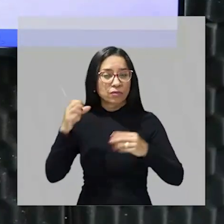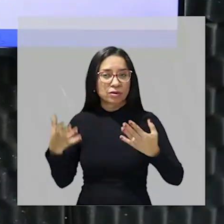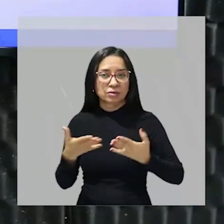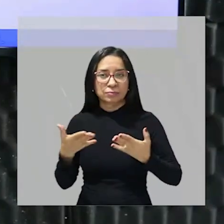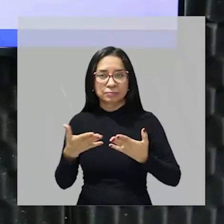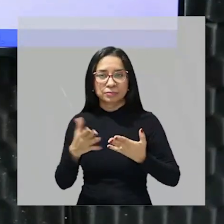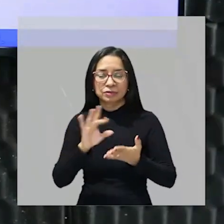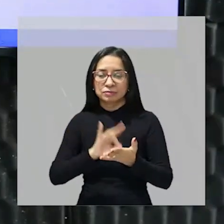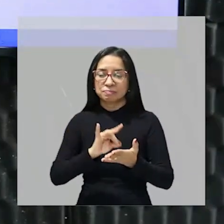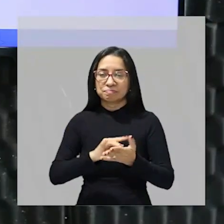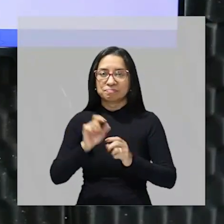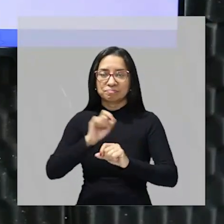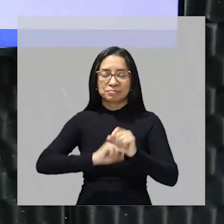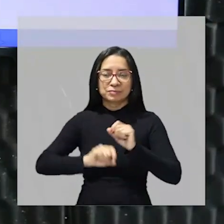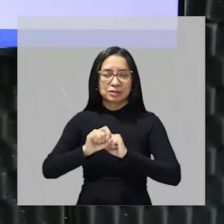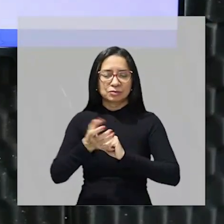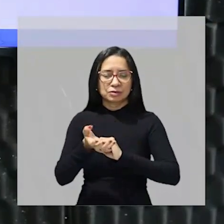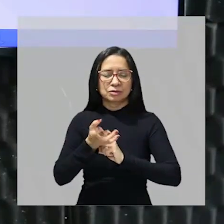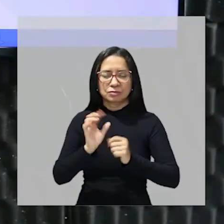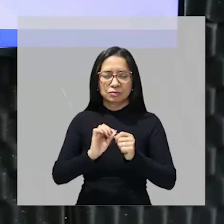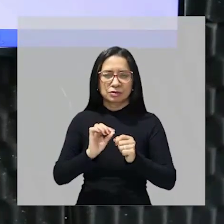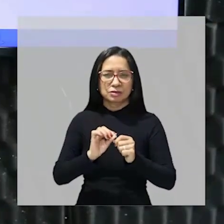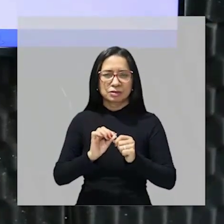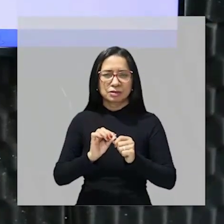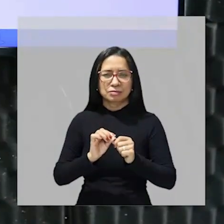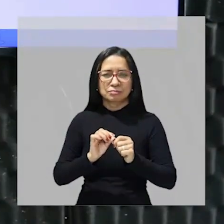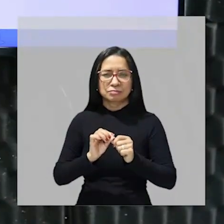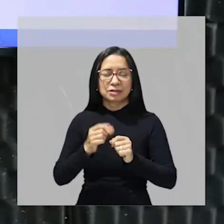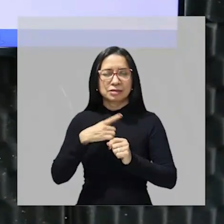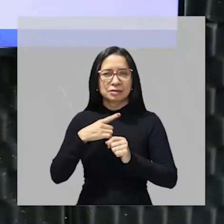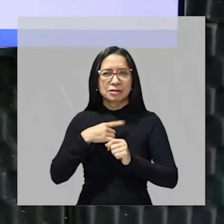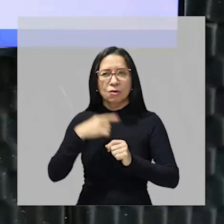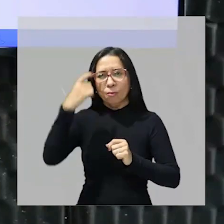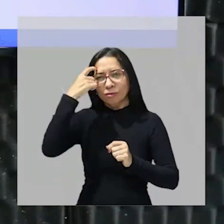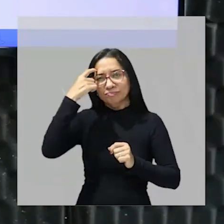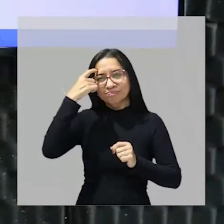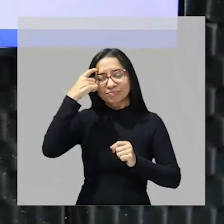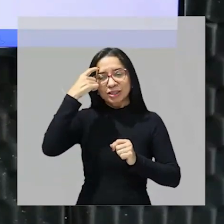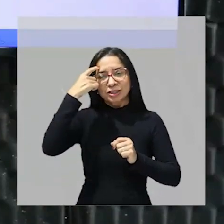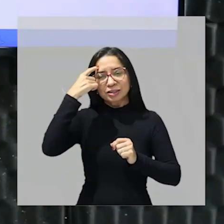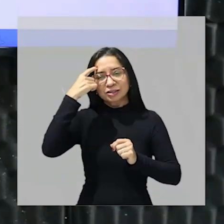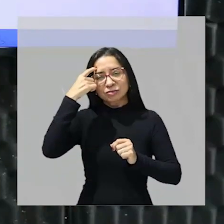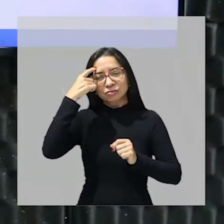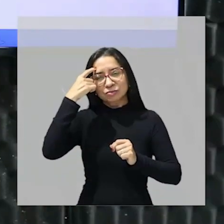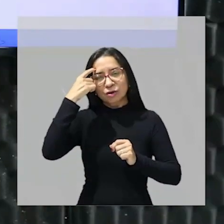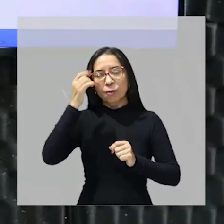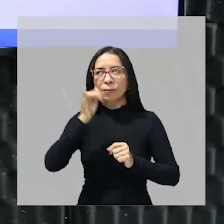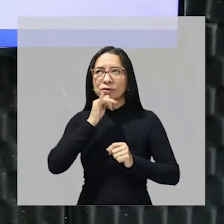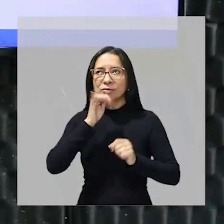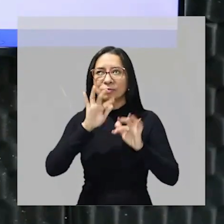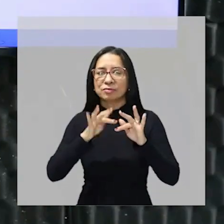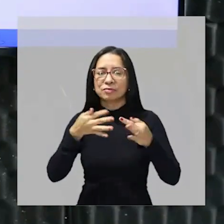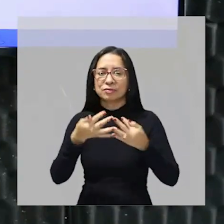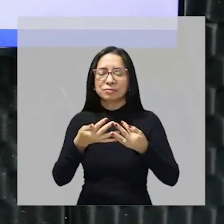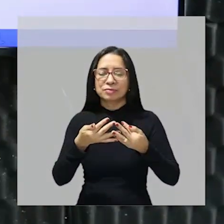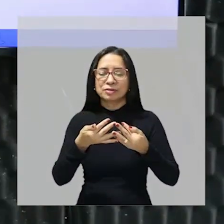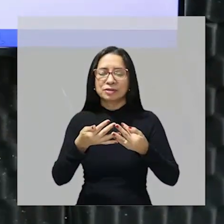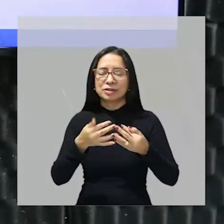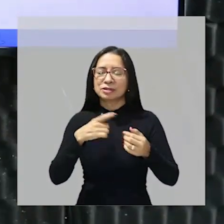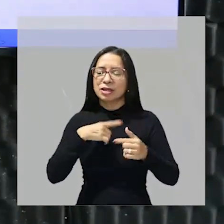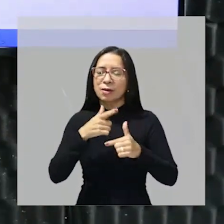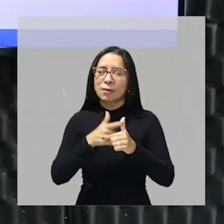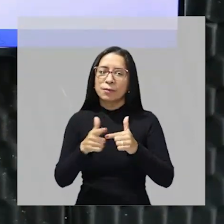fazer. Me deu uma luz, né? Às vezes os pais de vocês, poxa, eu estou com um problema assim, eu preciso de uma luz. Aí